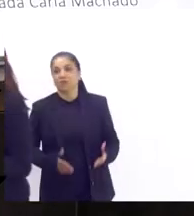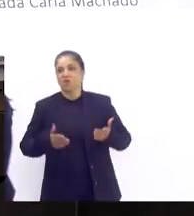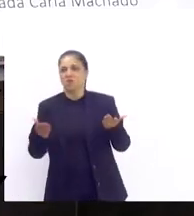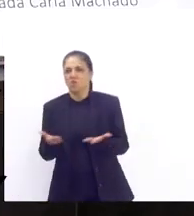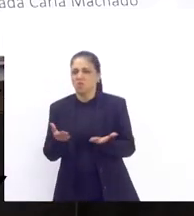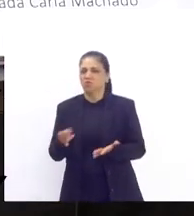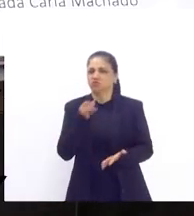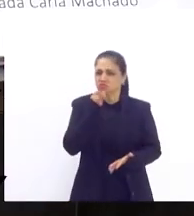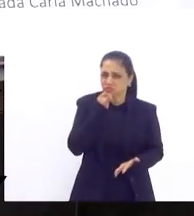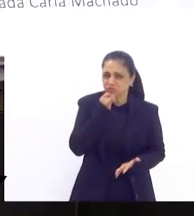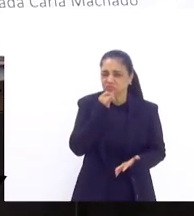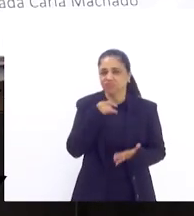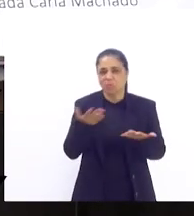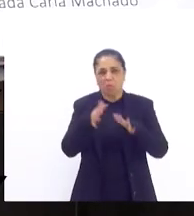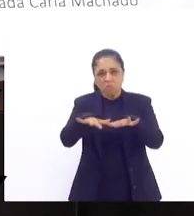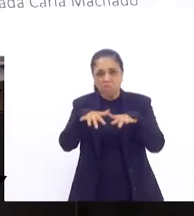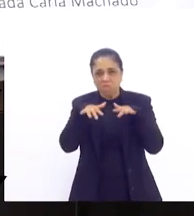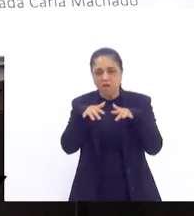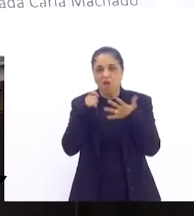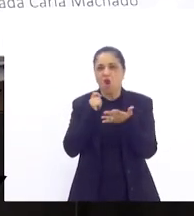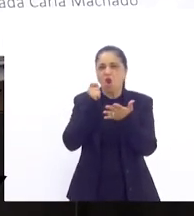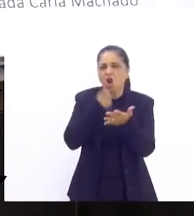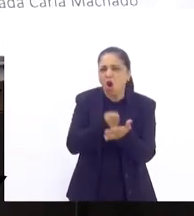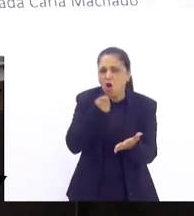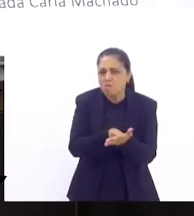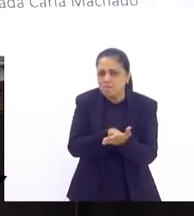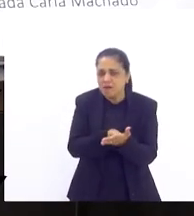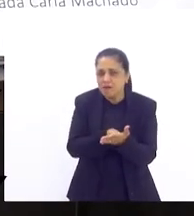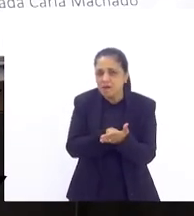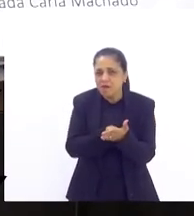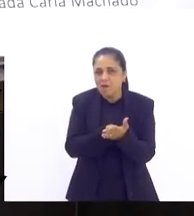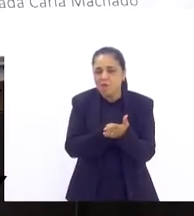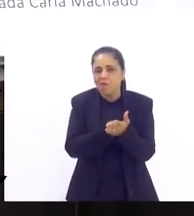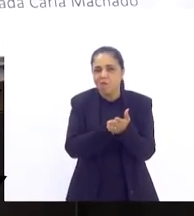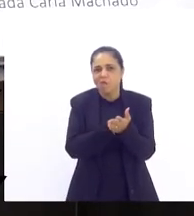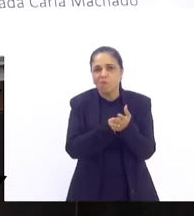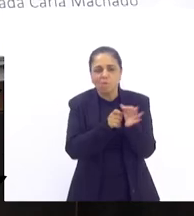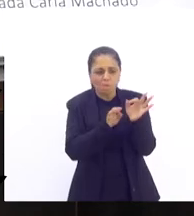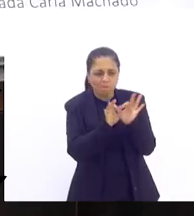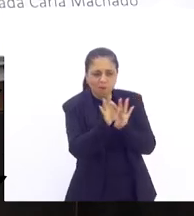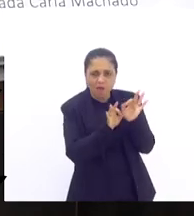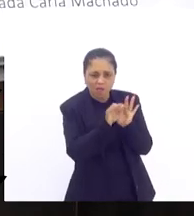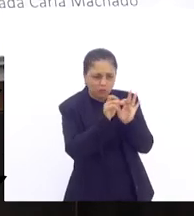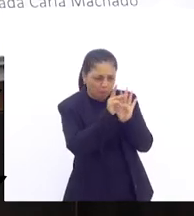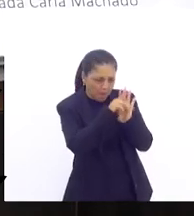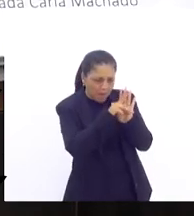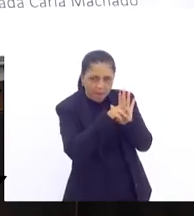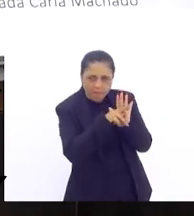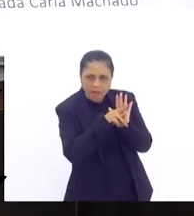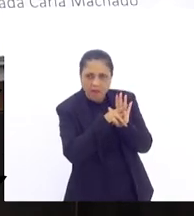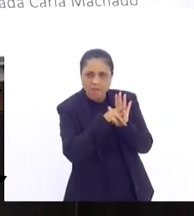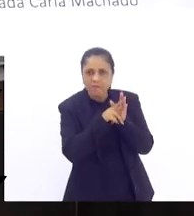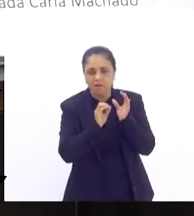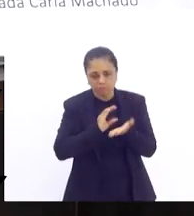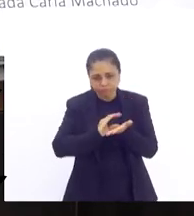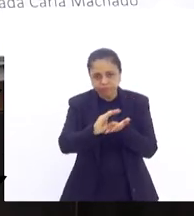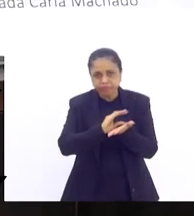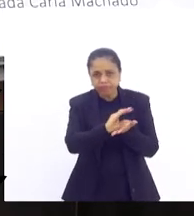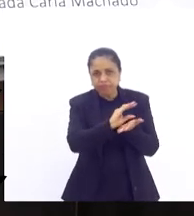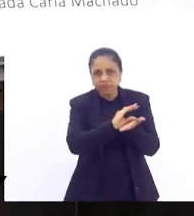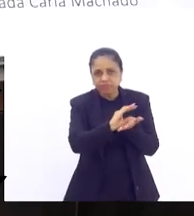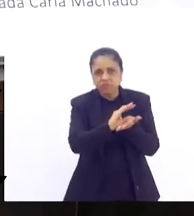nessa casa, eu vejo cobrar um plano de investimento, plano de investimento este, que